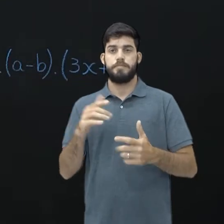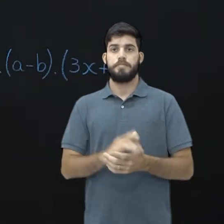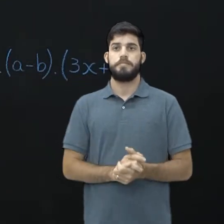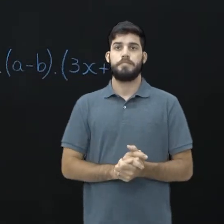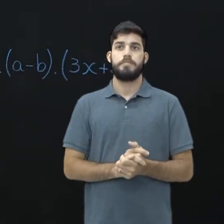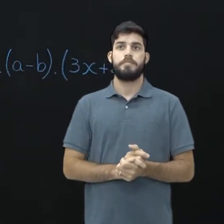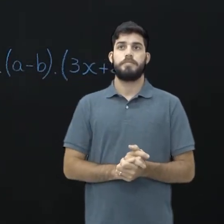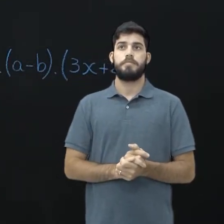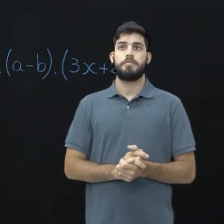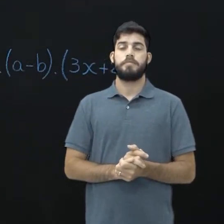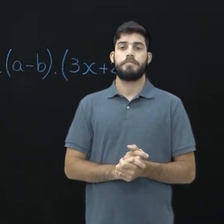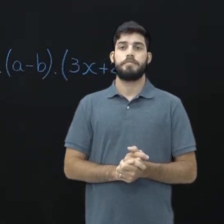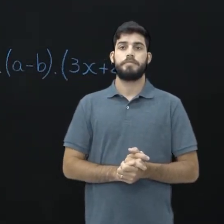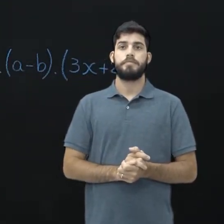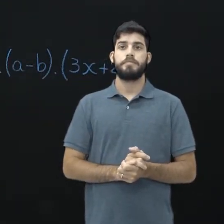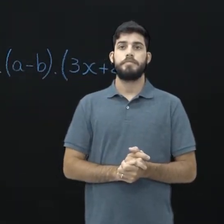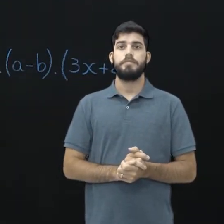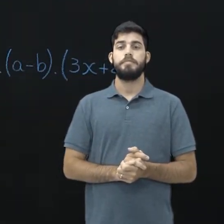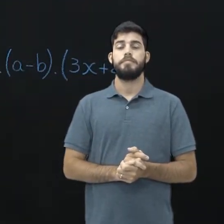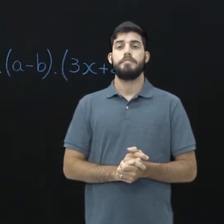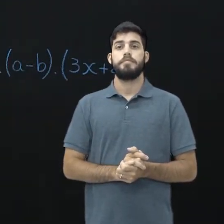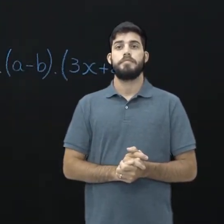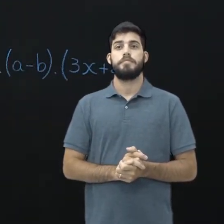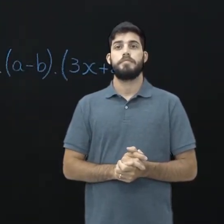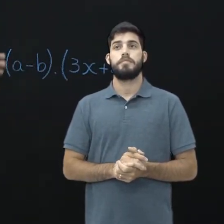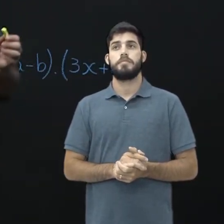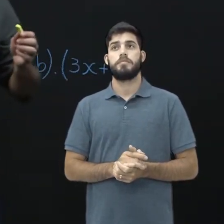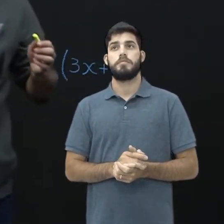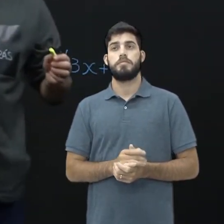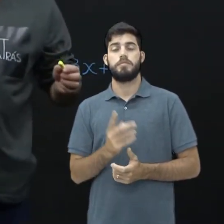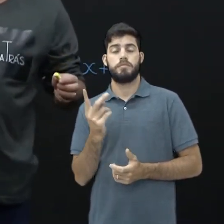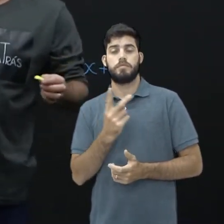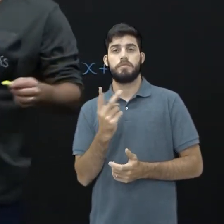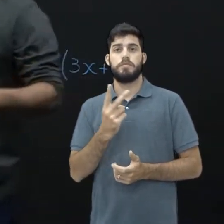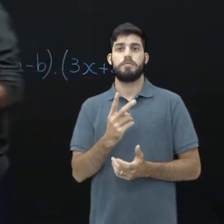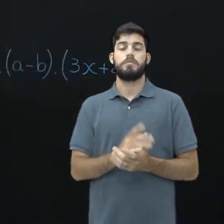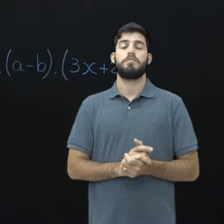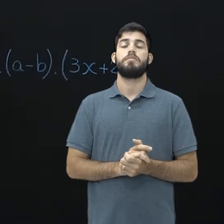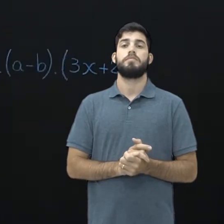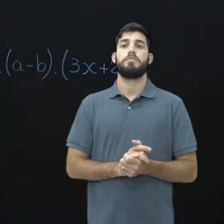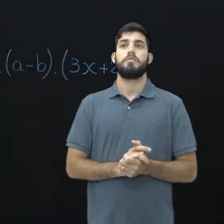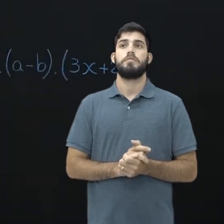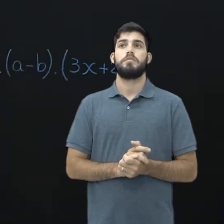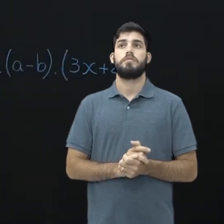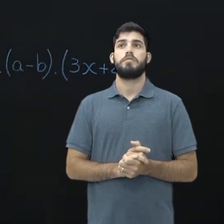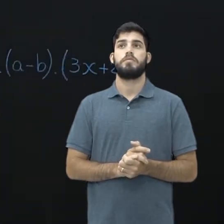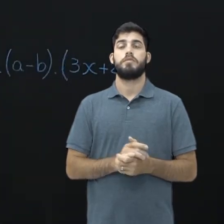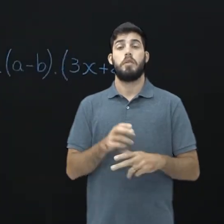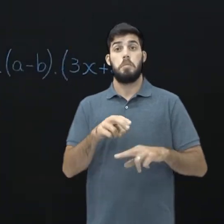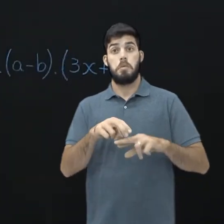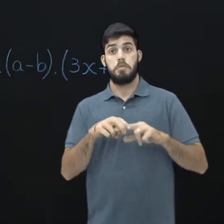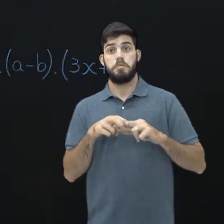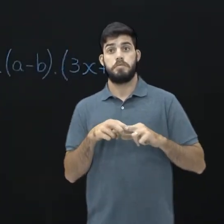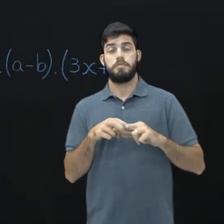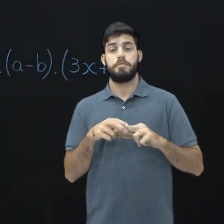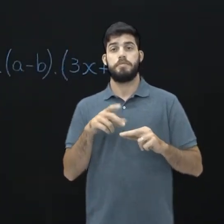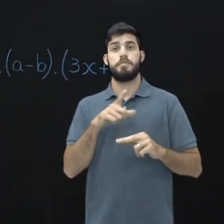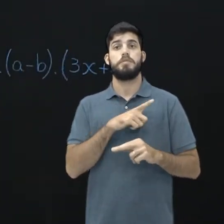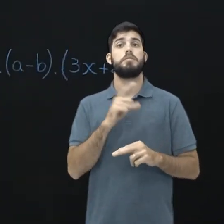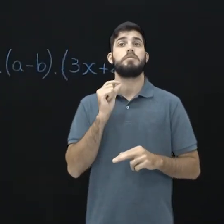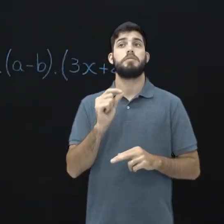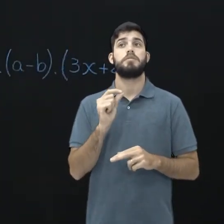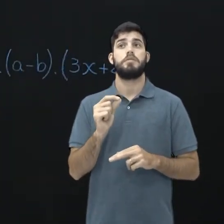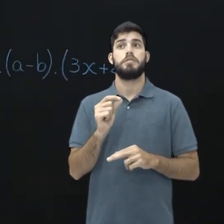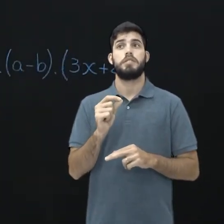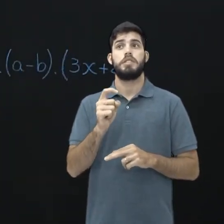do expoente, 2 do índice, em cada um desses elementos. Portanto, teremos o seguinte: aqui eu